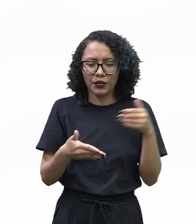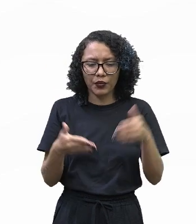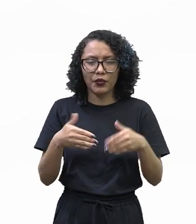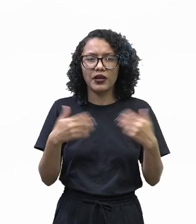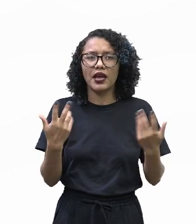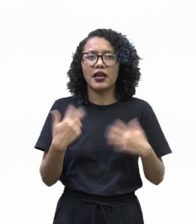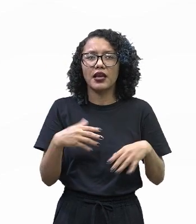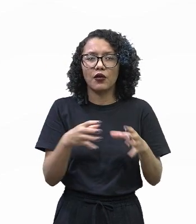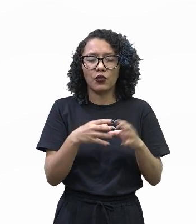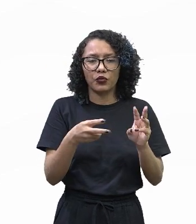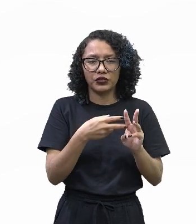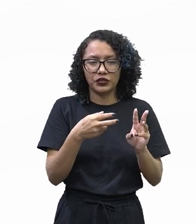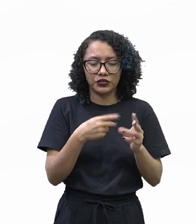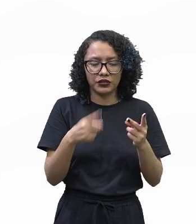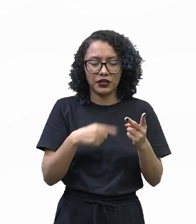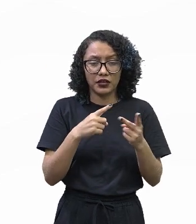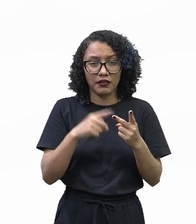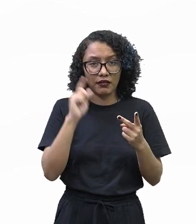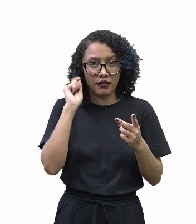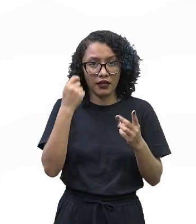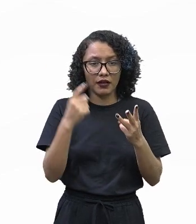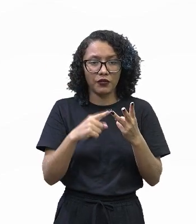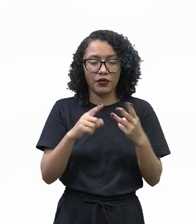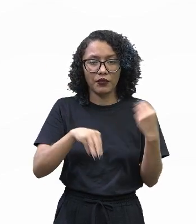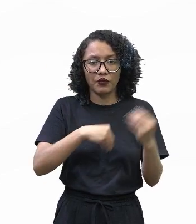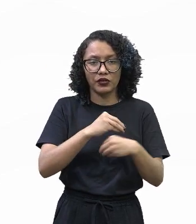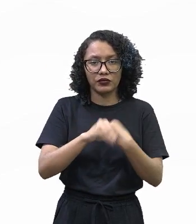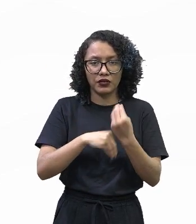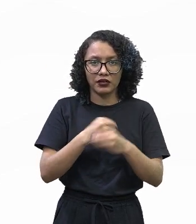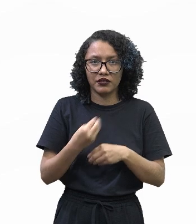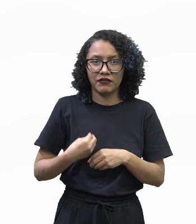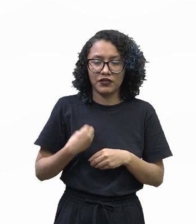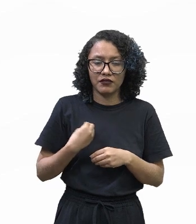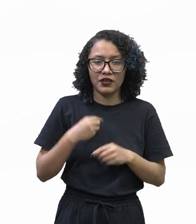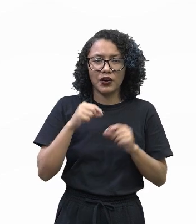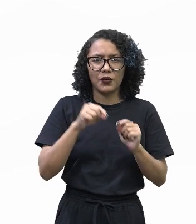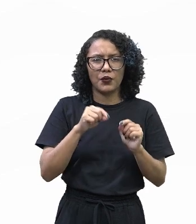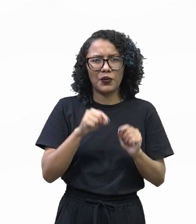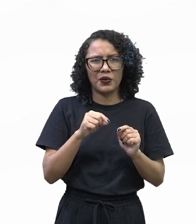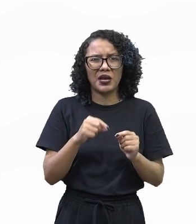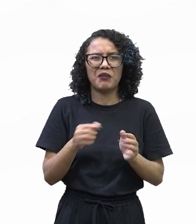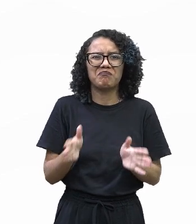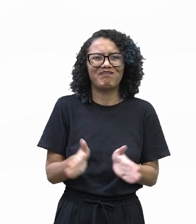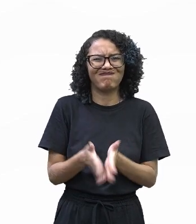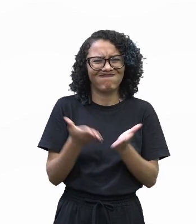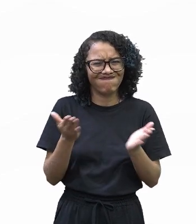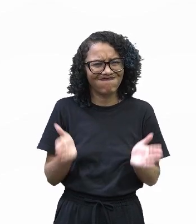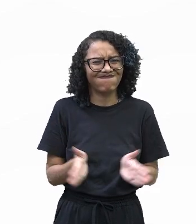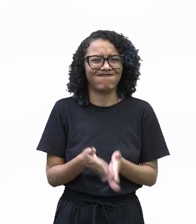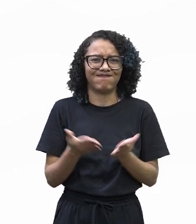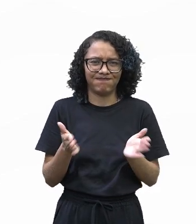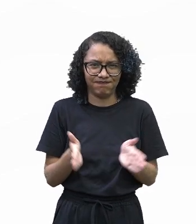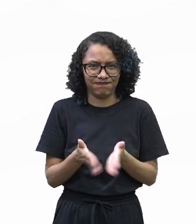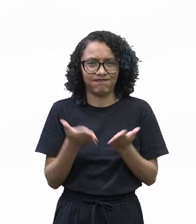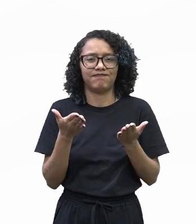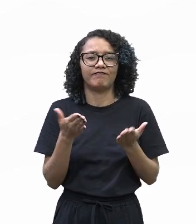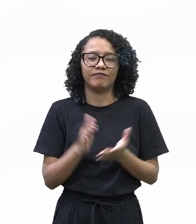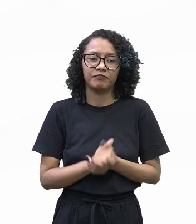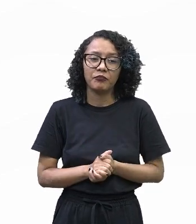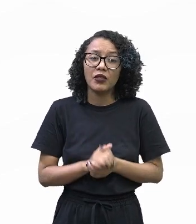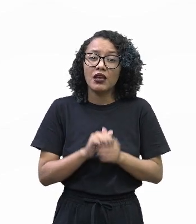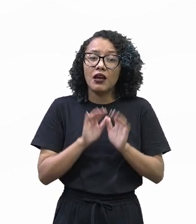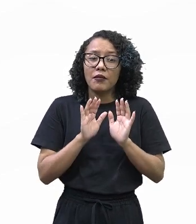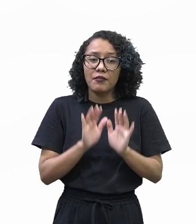indígenas, negros e mestiços que viviam em extrema pobreza. No entanto, ela também